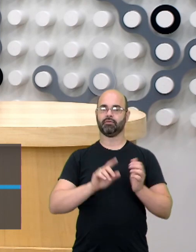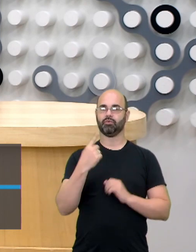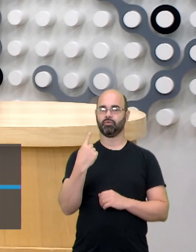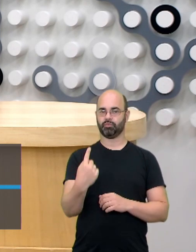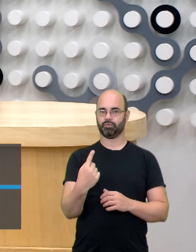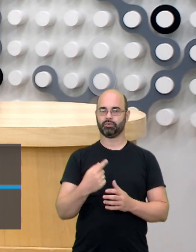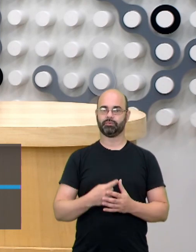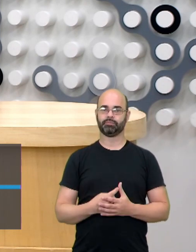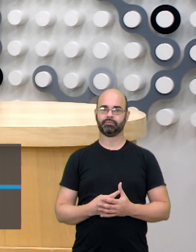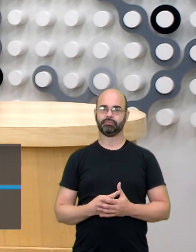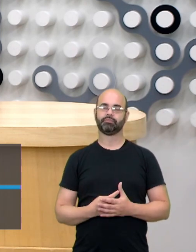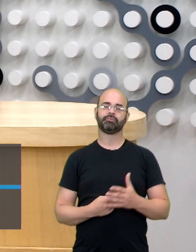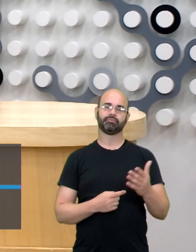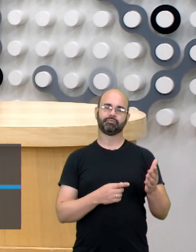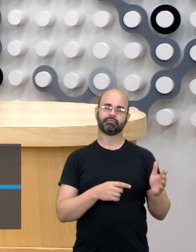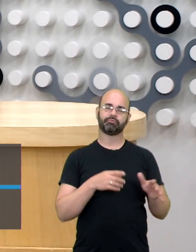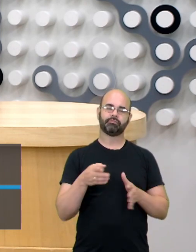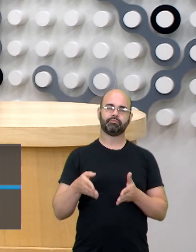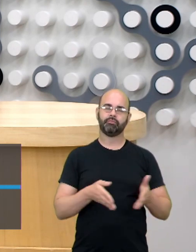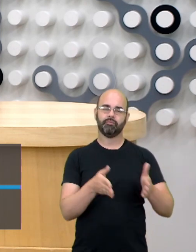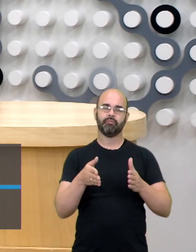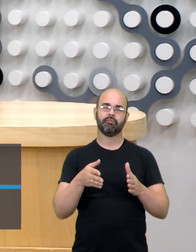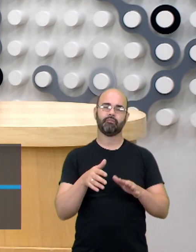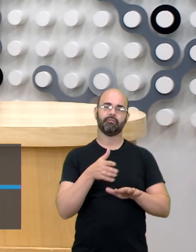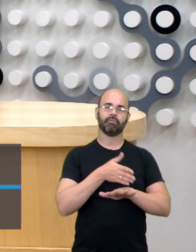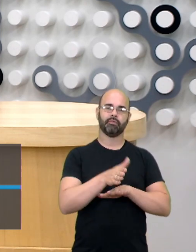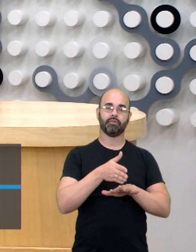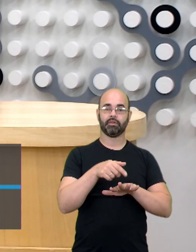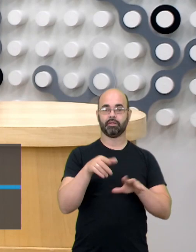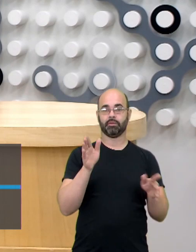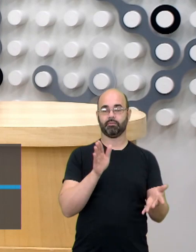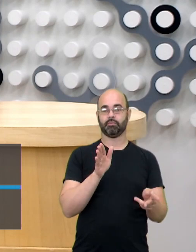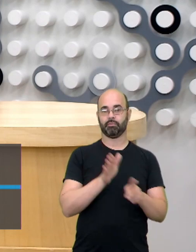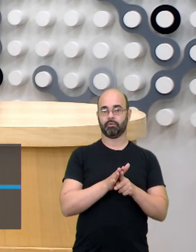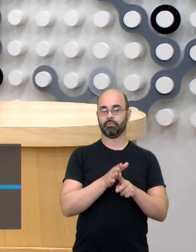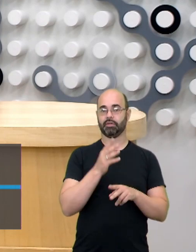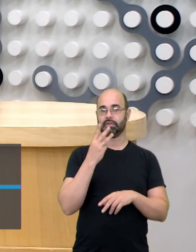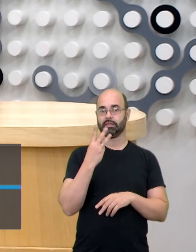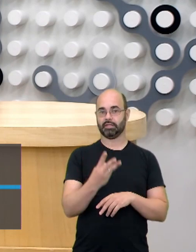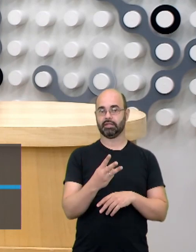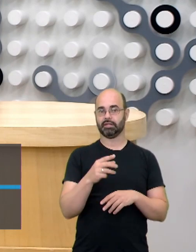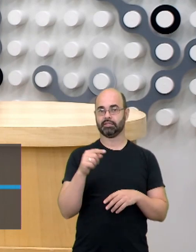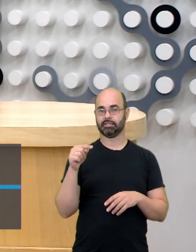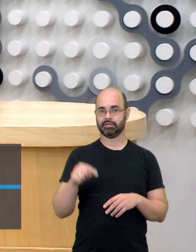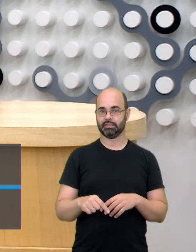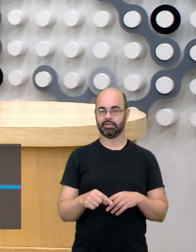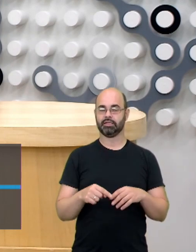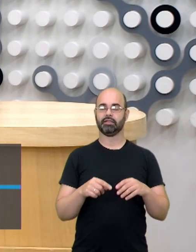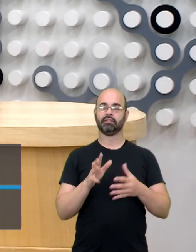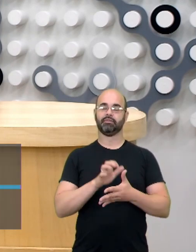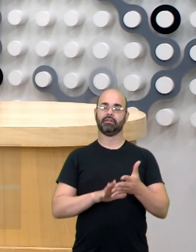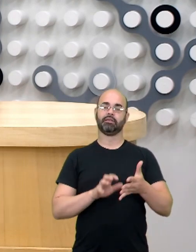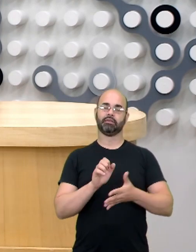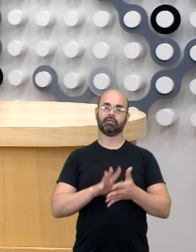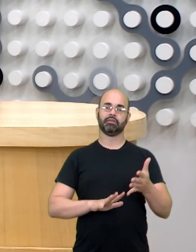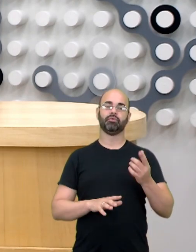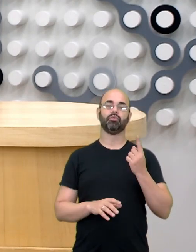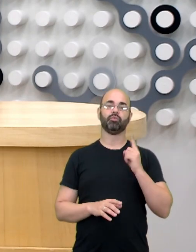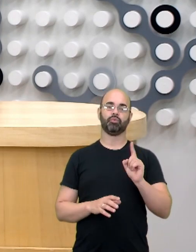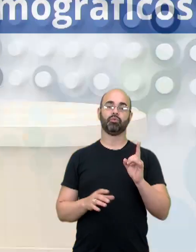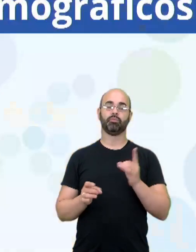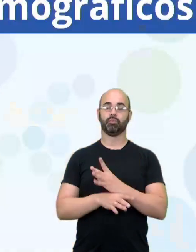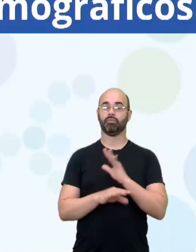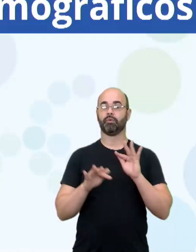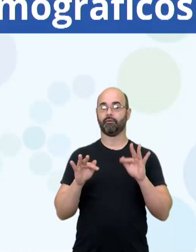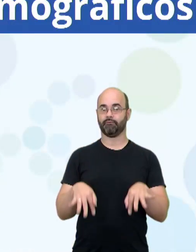né, acompanharem esse itinerário desse componente 3 aí, que está chegando aí no encerramento da atividade 1. Então pode colocar aí na tela, Jojo, tá